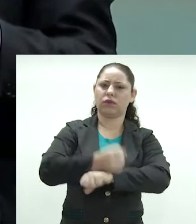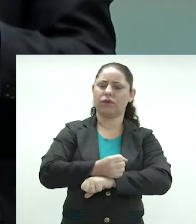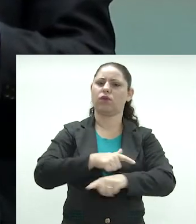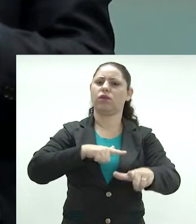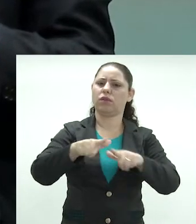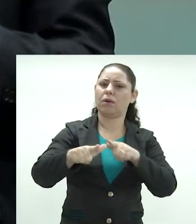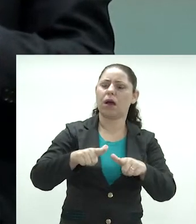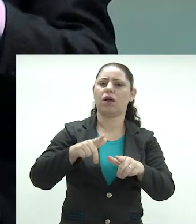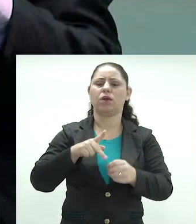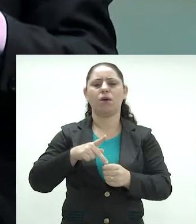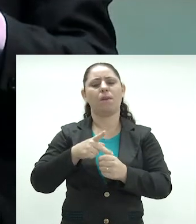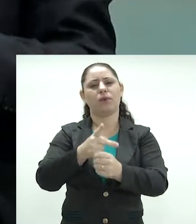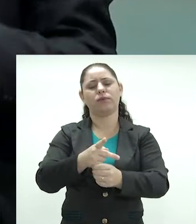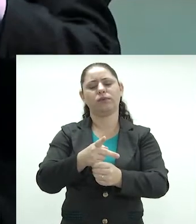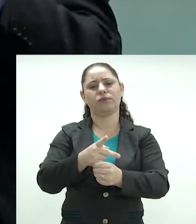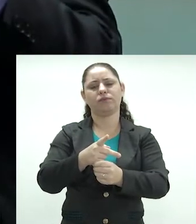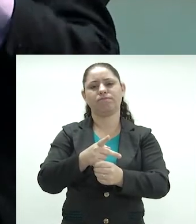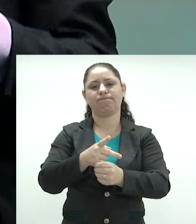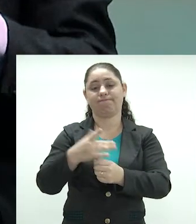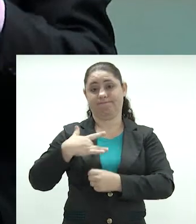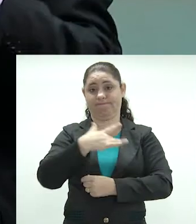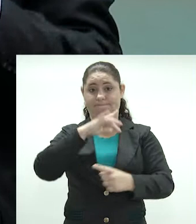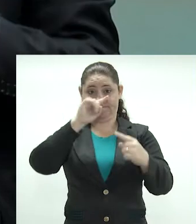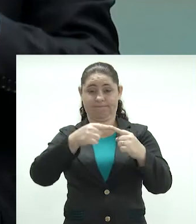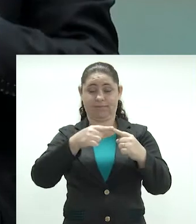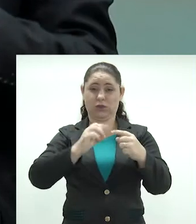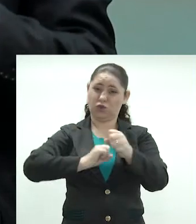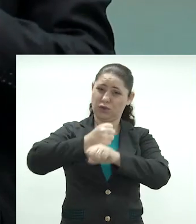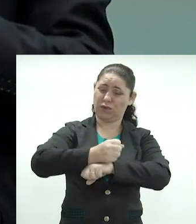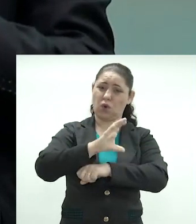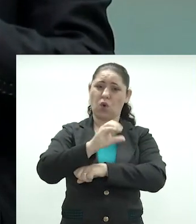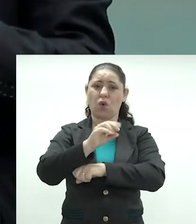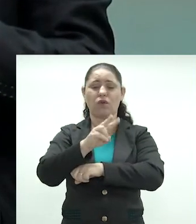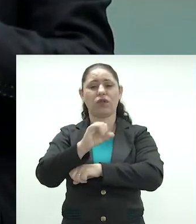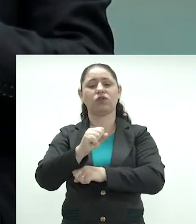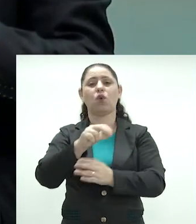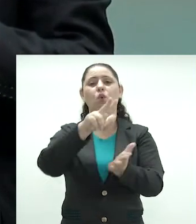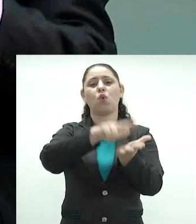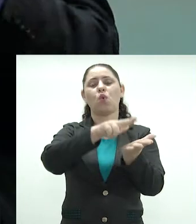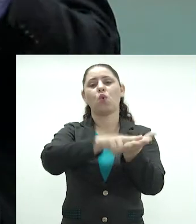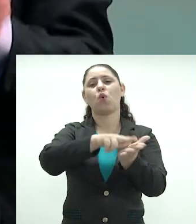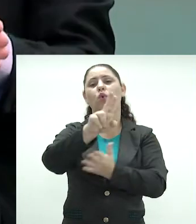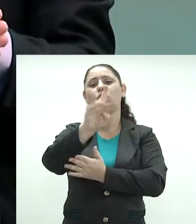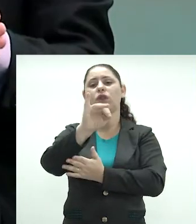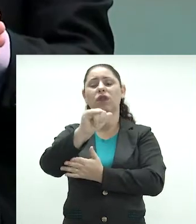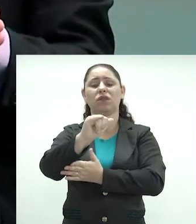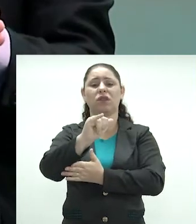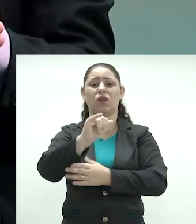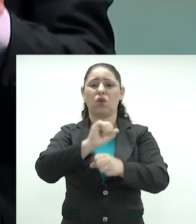O desafio que nós fizemos, a força-tarefa, as promotorias de saúde focaram. E eu acho que esse é o grande desafio da Covid. Leitos de